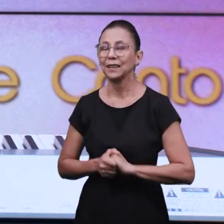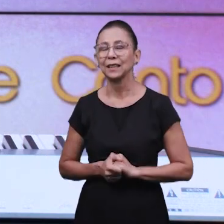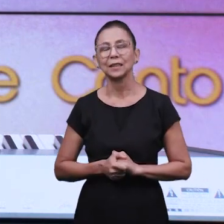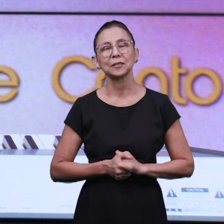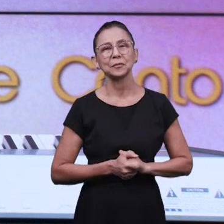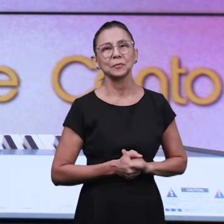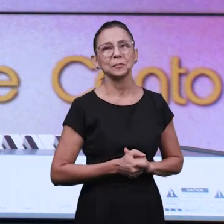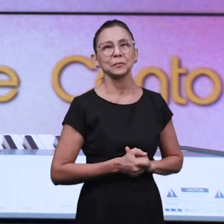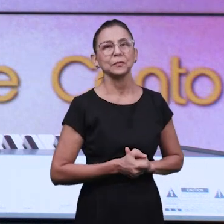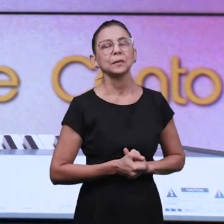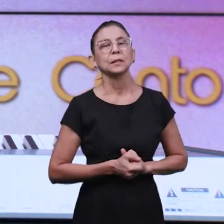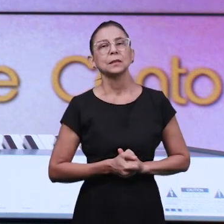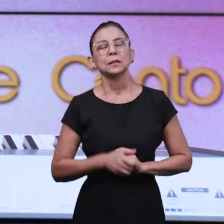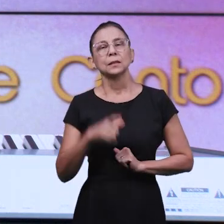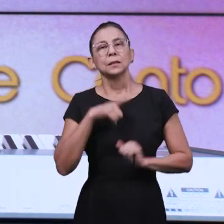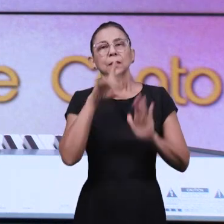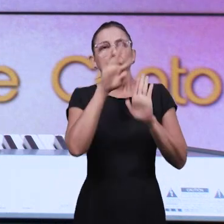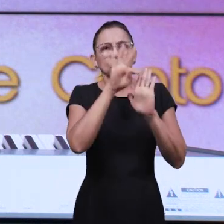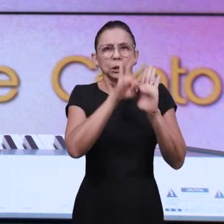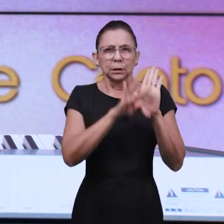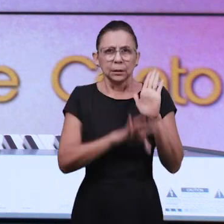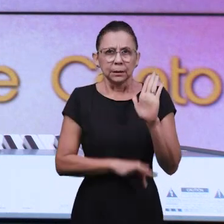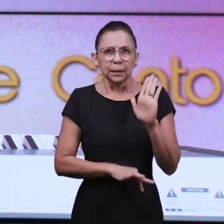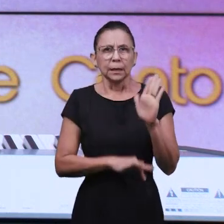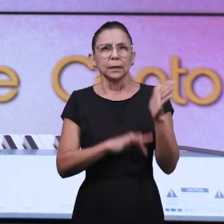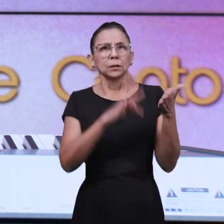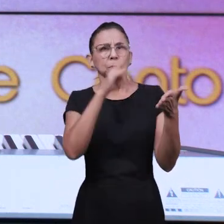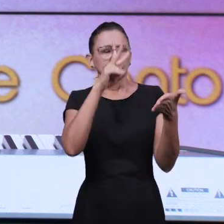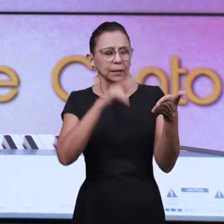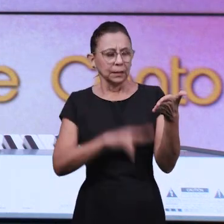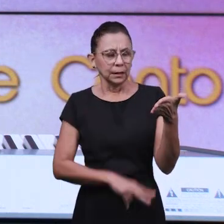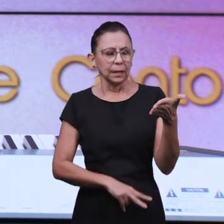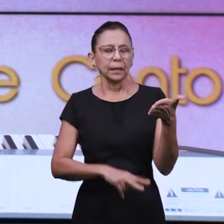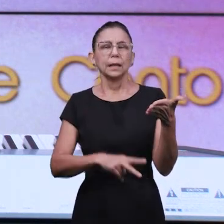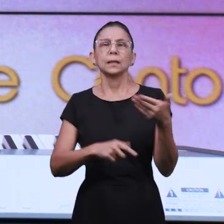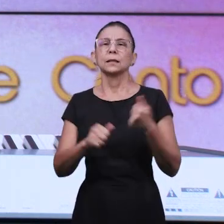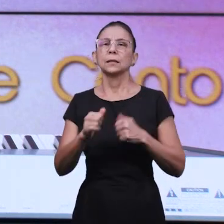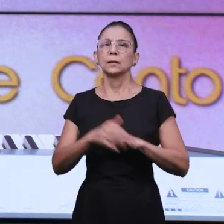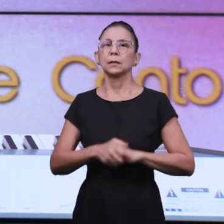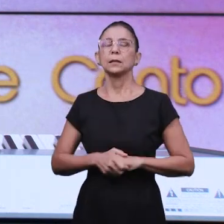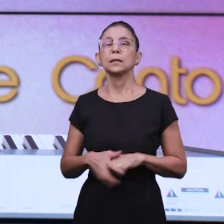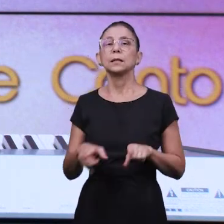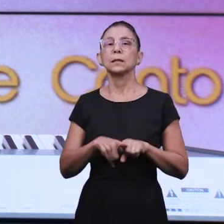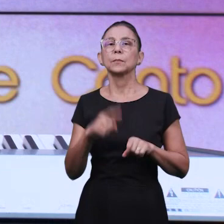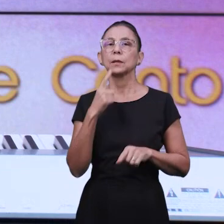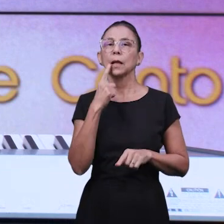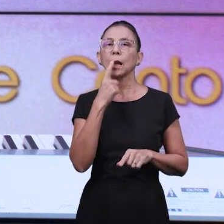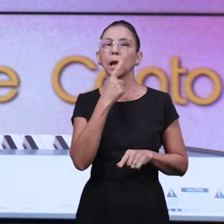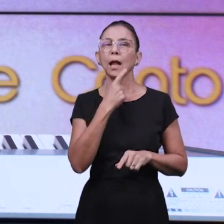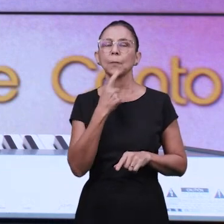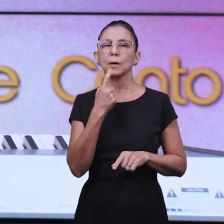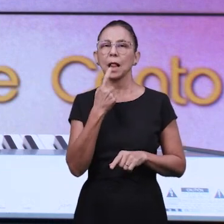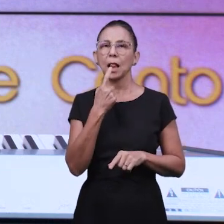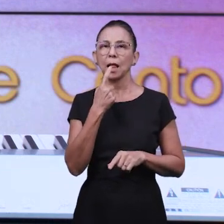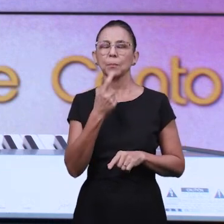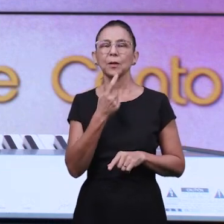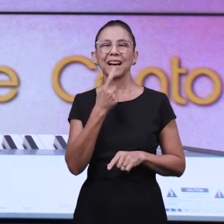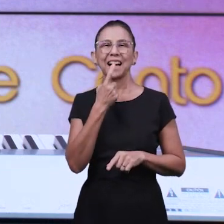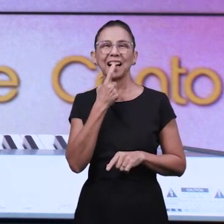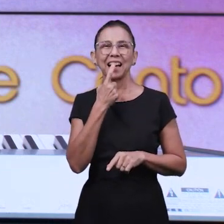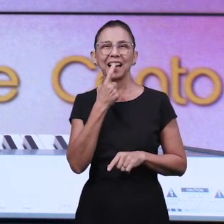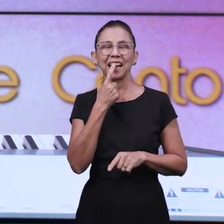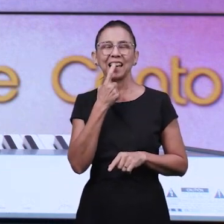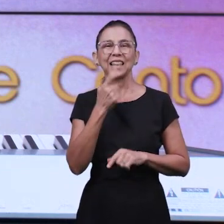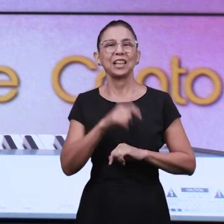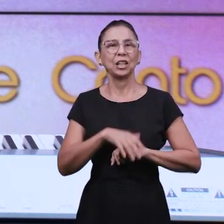vai desenvolver com os articuladores que também já conhecemos, lábios, línguas, dente,